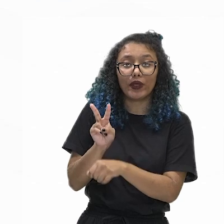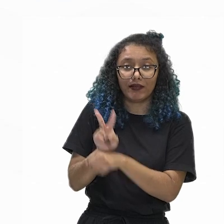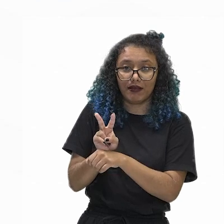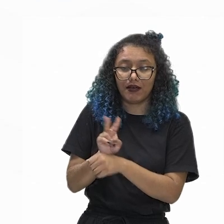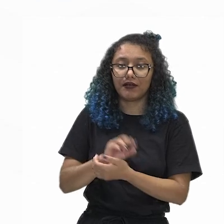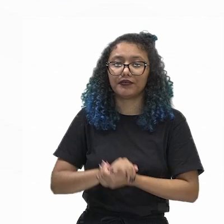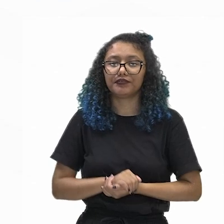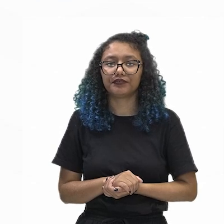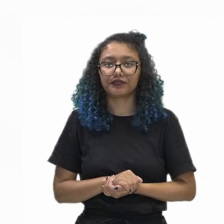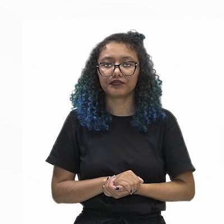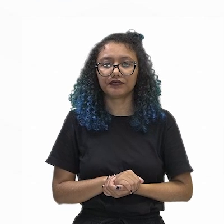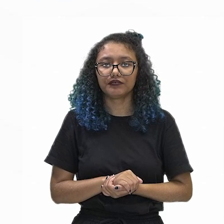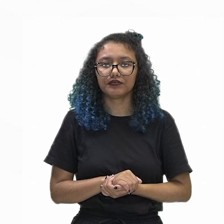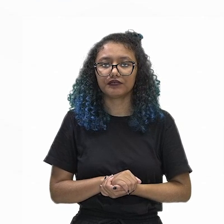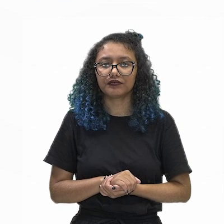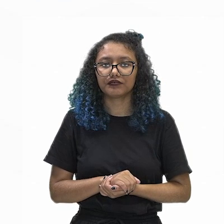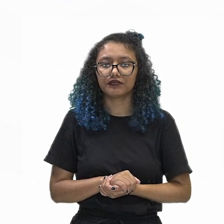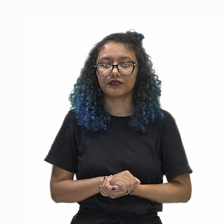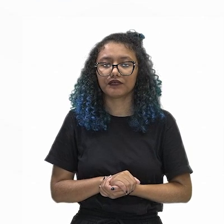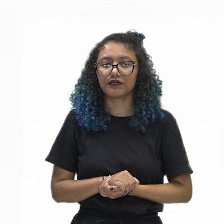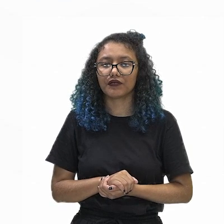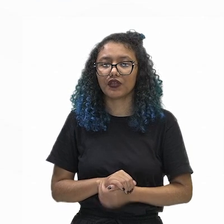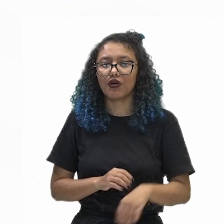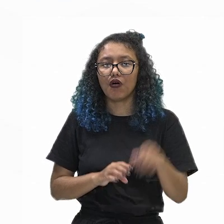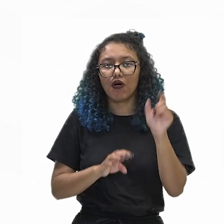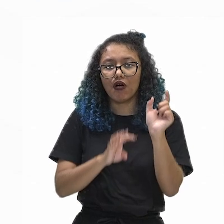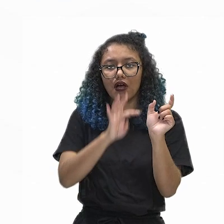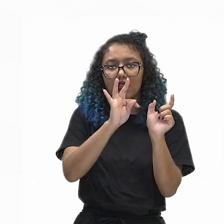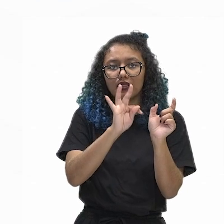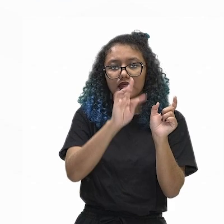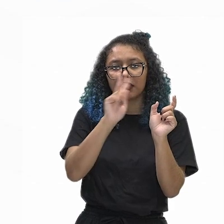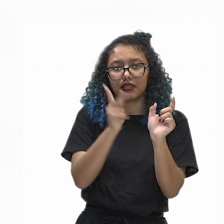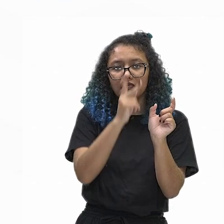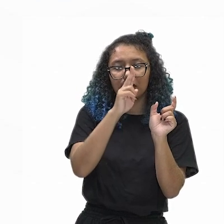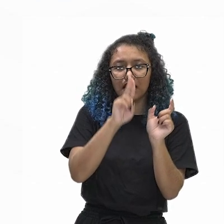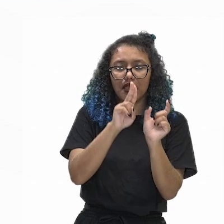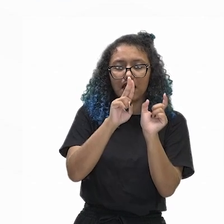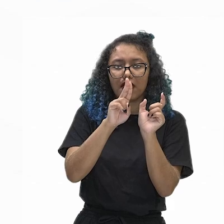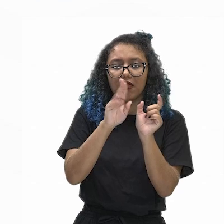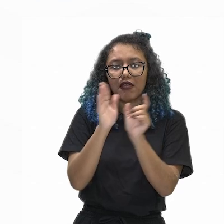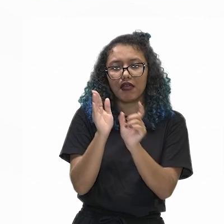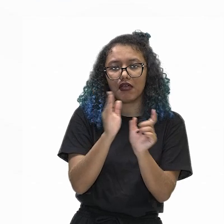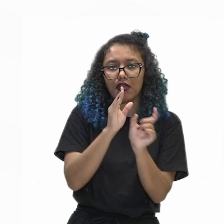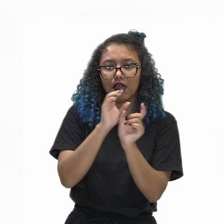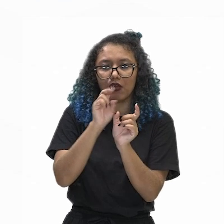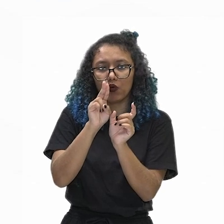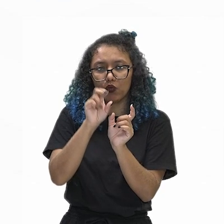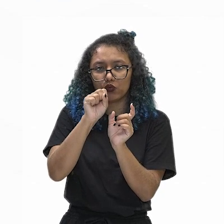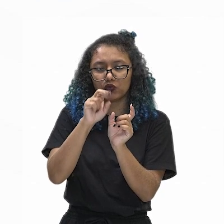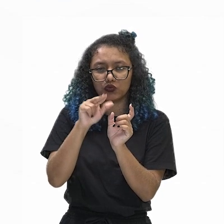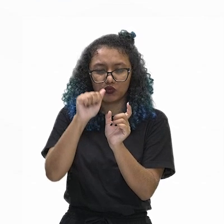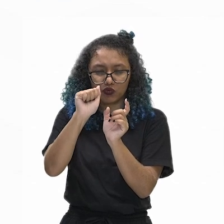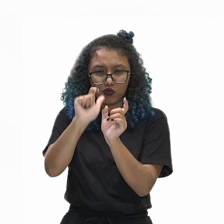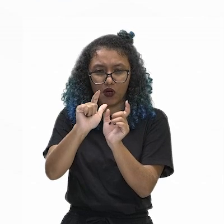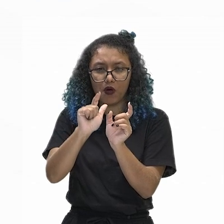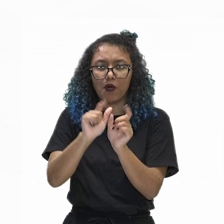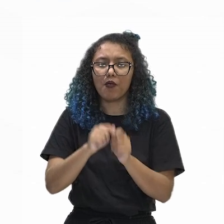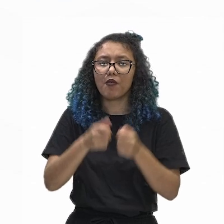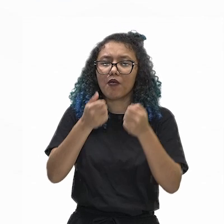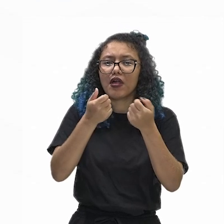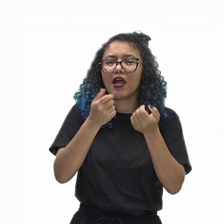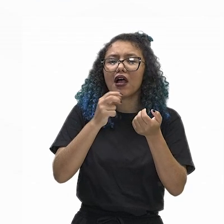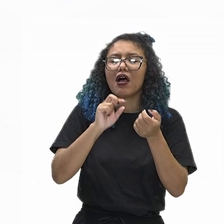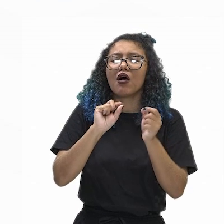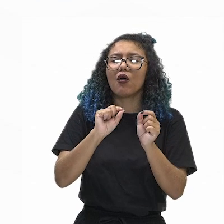só a diferença, the usual. Os dois usaram essa palavra para dizer o de sempre. Mas olha só o